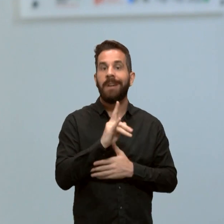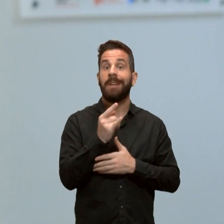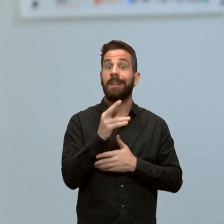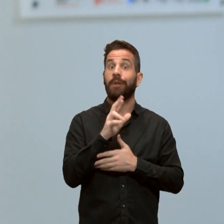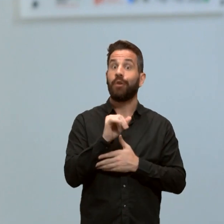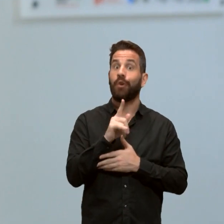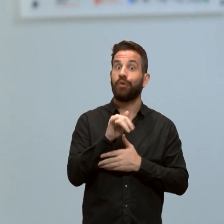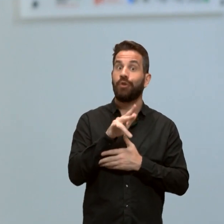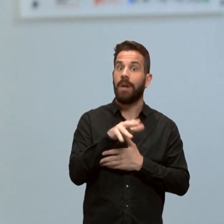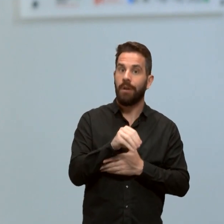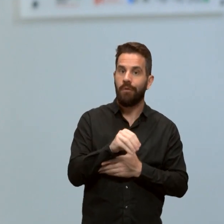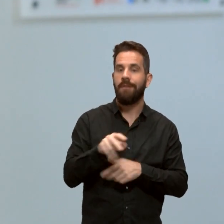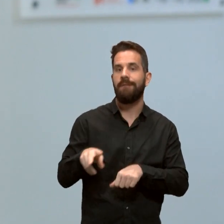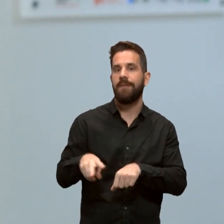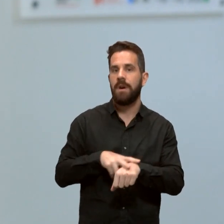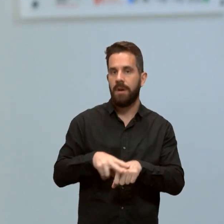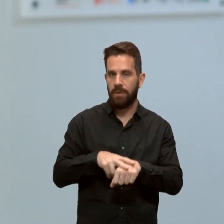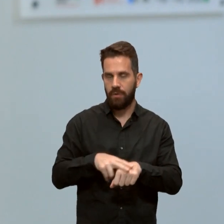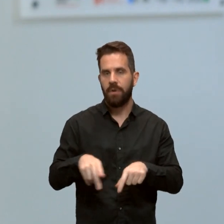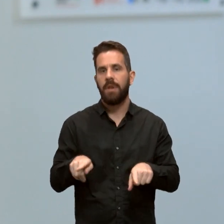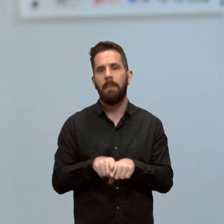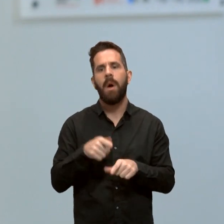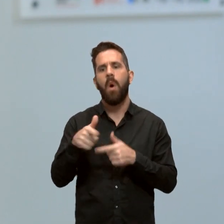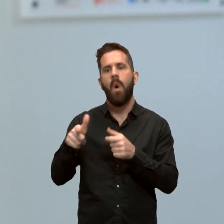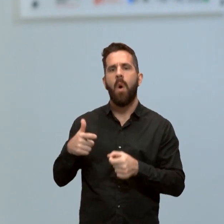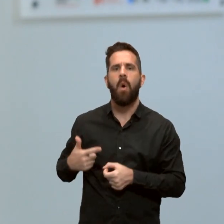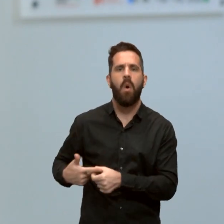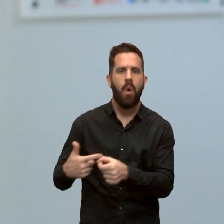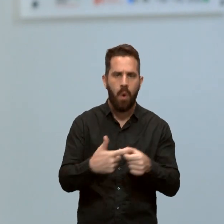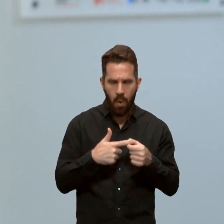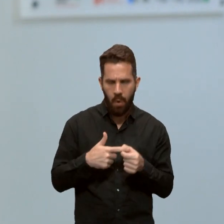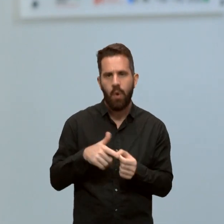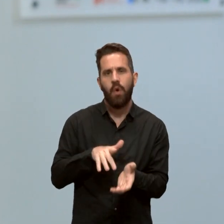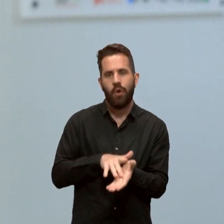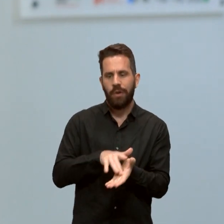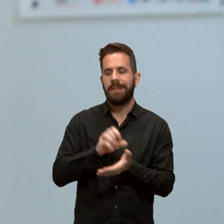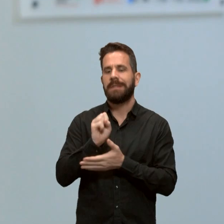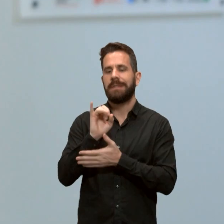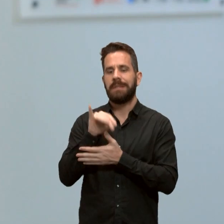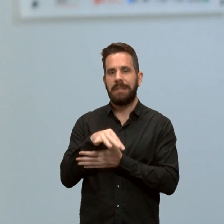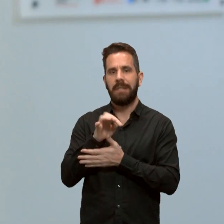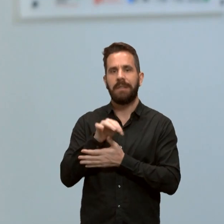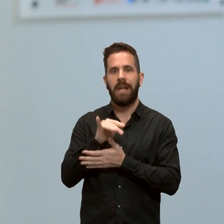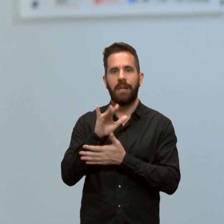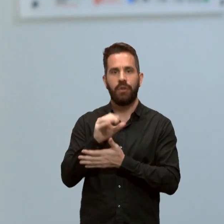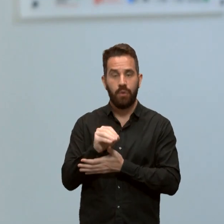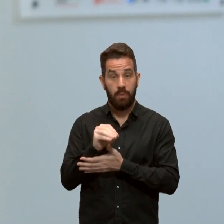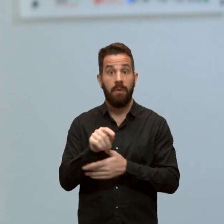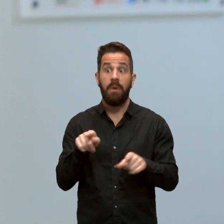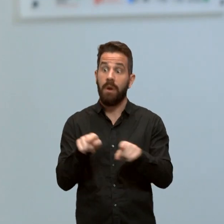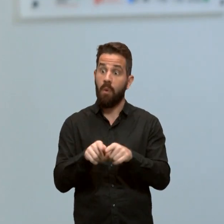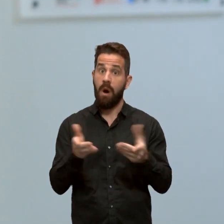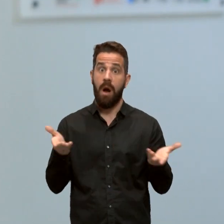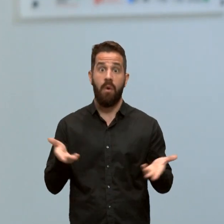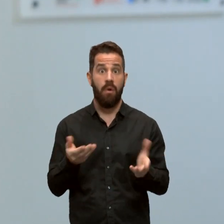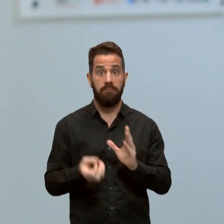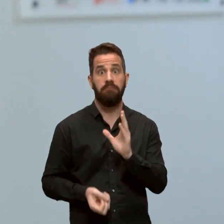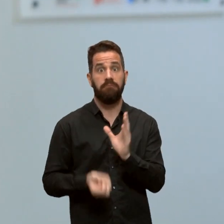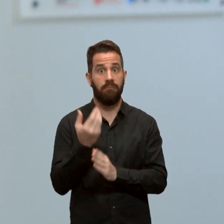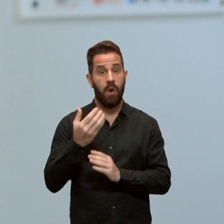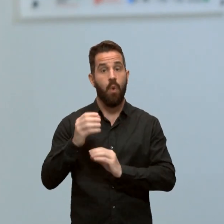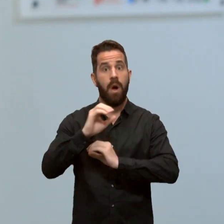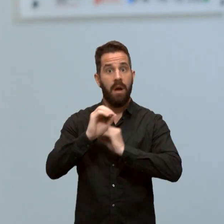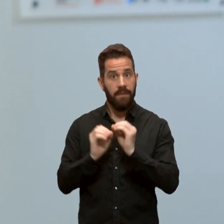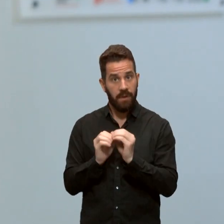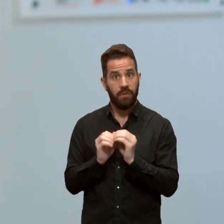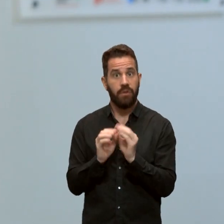que é o que a gente está vendo hoje aqui na Universidade Federal de Goiás, na inauguração de um laboratório que vai estar formando recursos